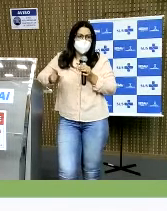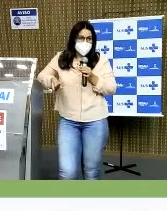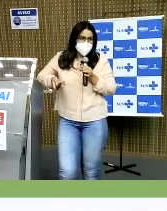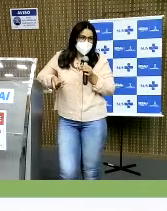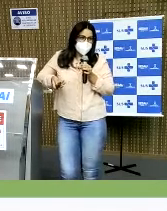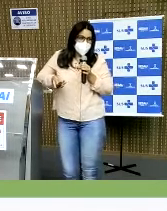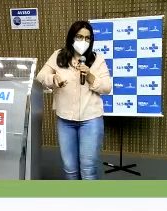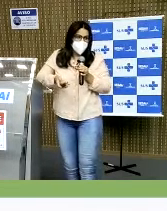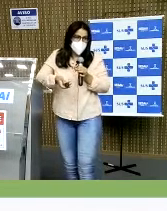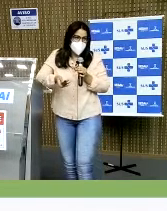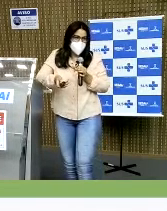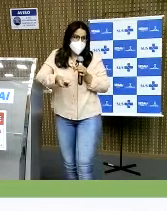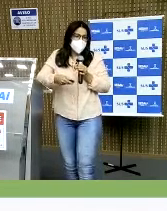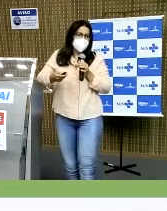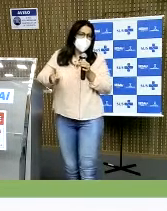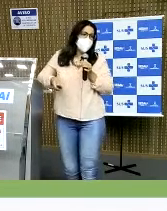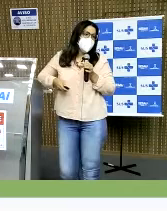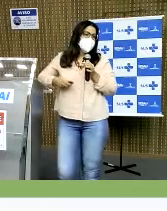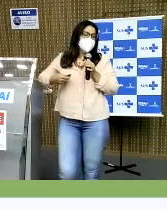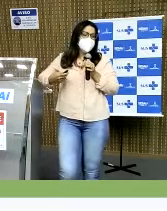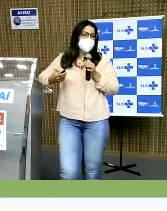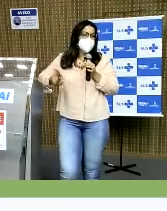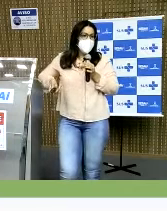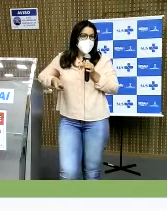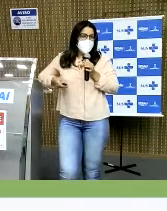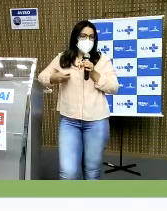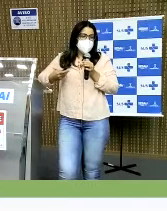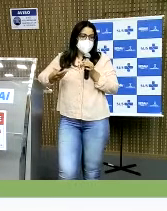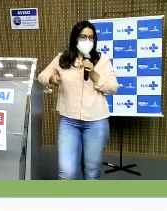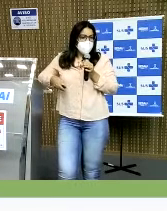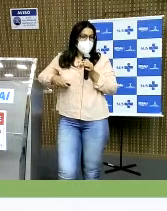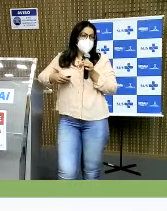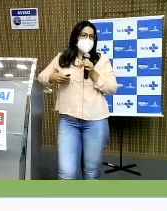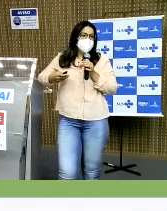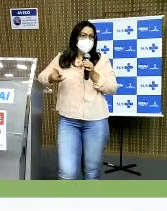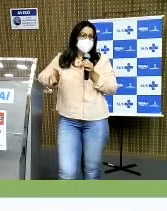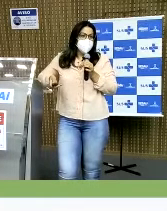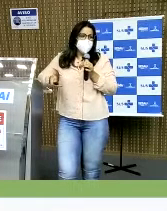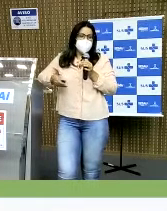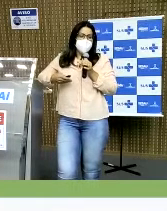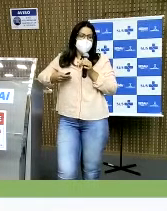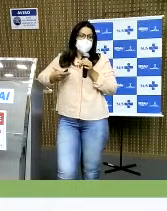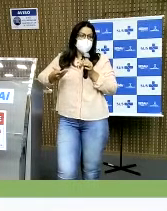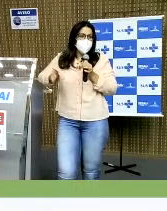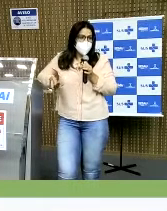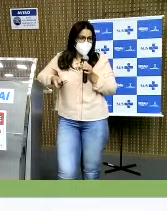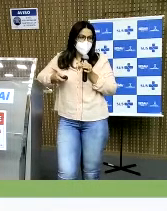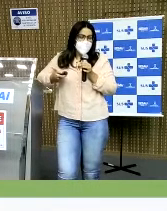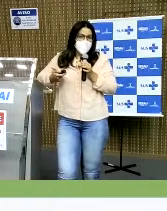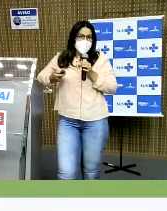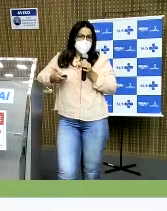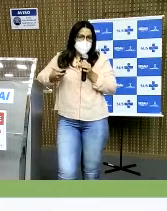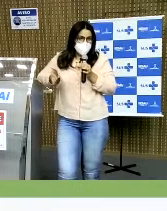Pelos hábitos de vida desses pacientes, geralmente, né? São usuários de droga, pacientes, às vezes, institucionalizados, pacientes que não assim, têm uma